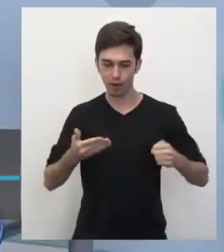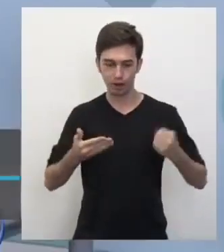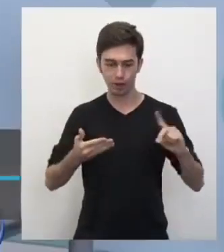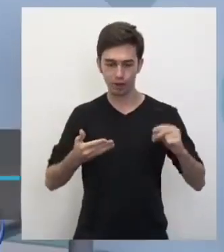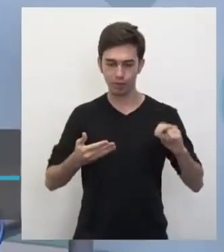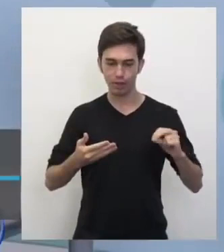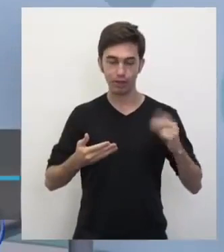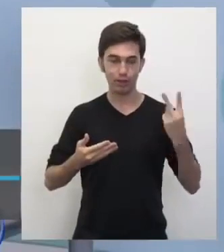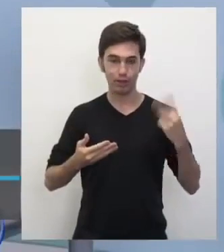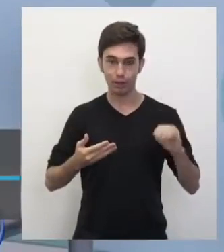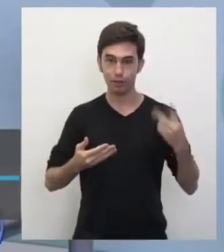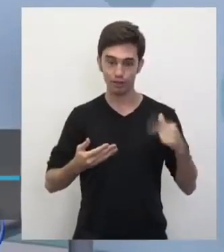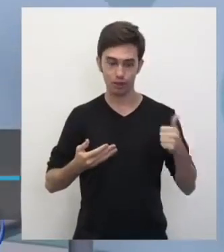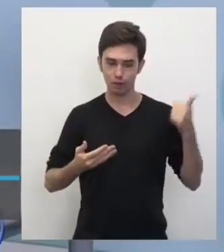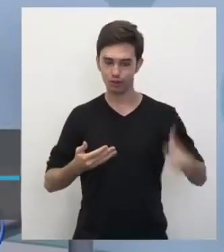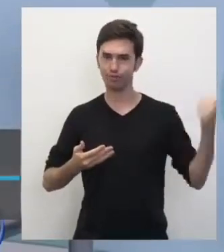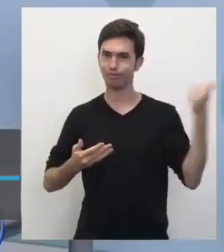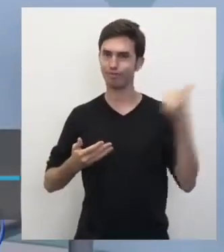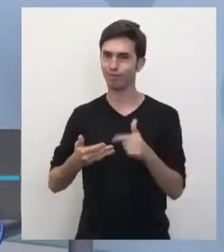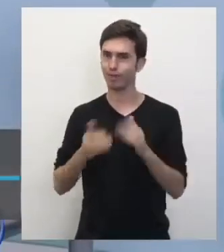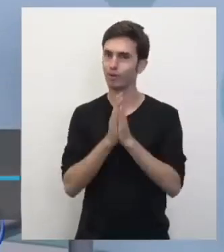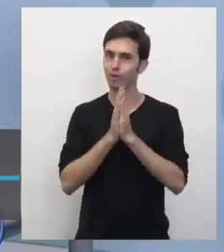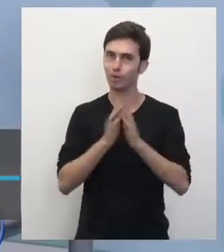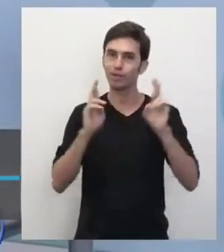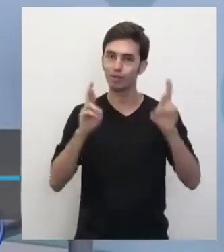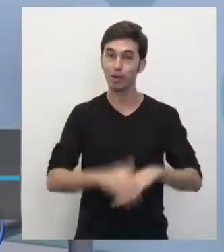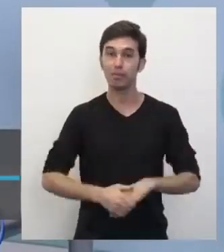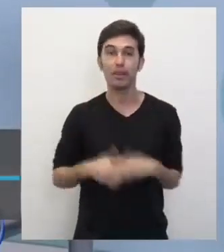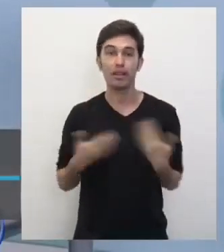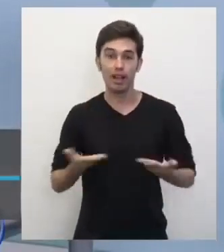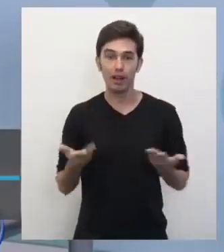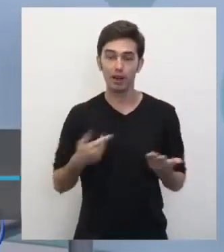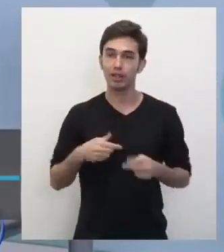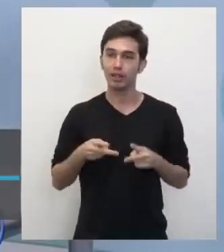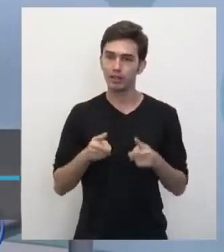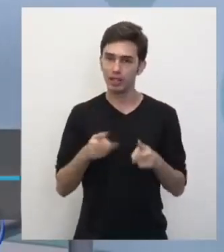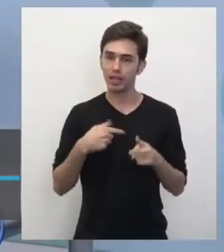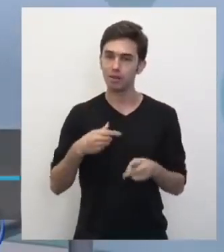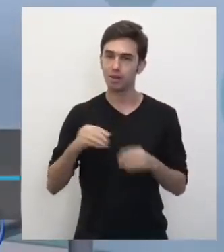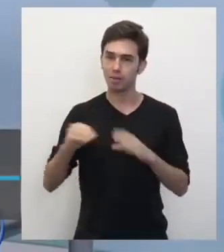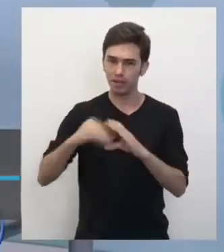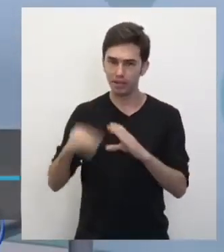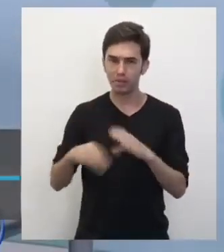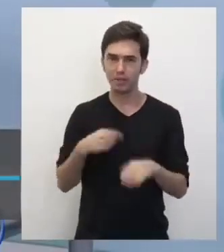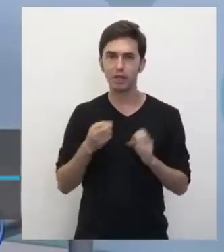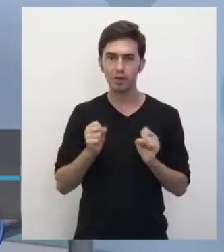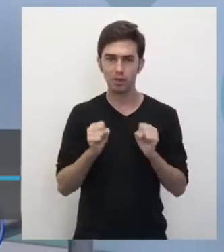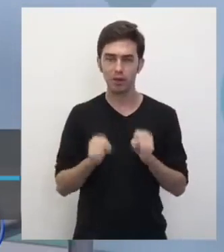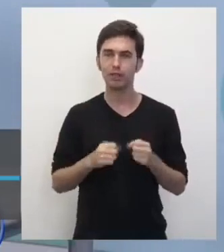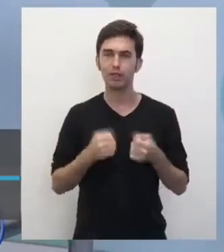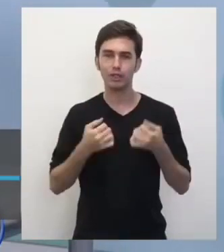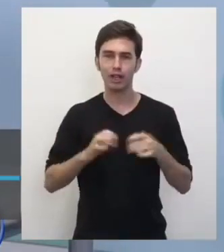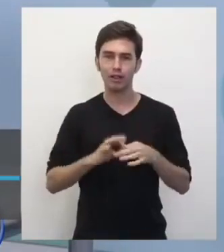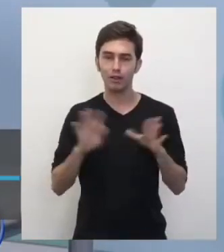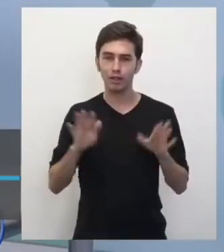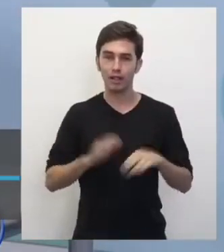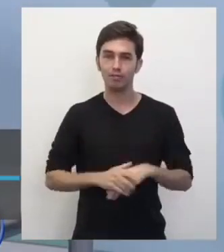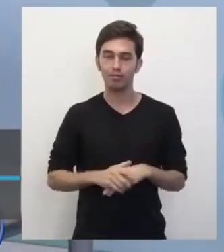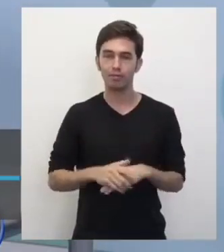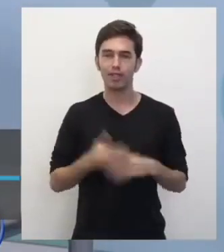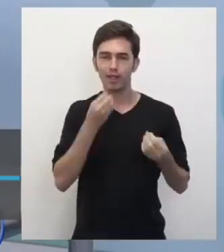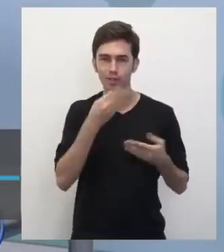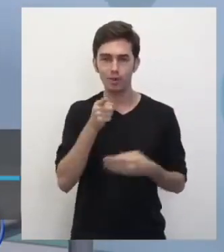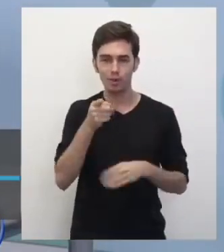interações, manda o seu nome, o lugar de onde você está falando, que sempre auxilia, ajuda a gente a divulgar, né, a sua presença aqui na